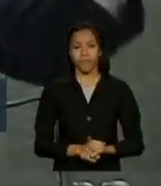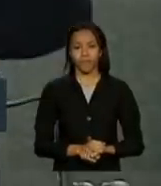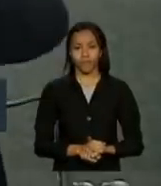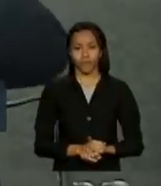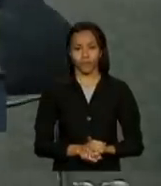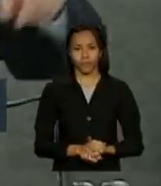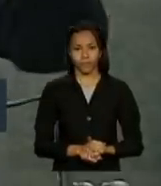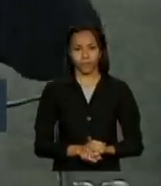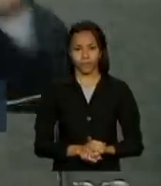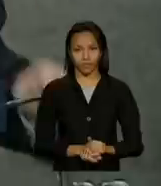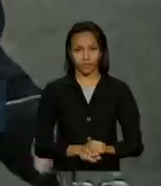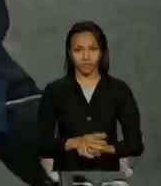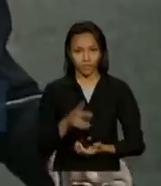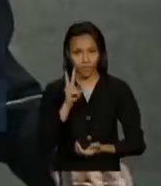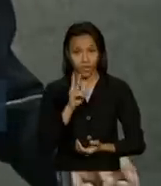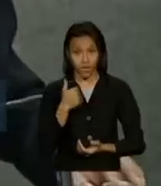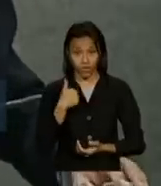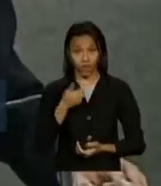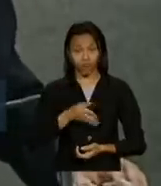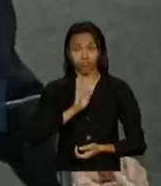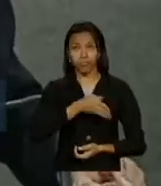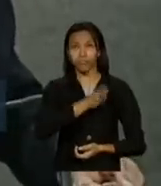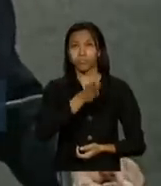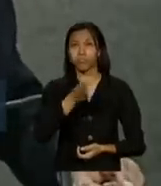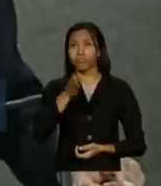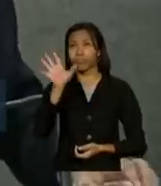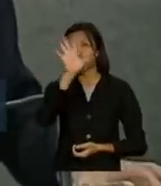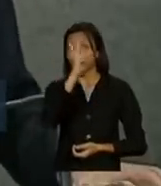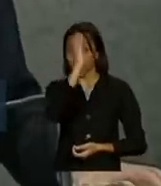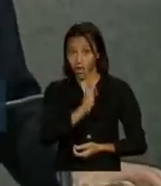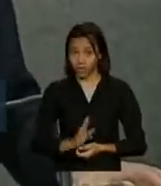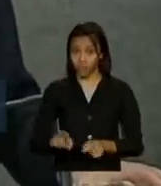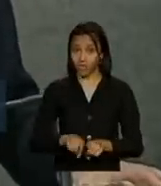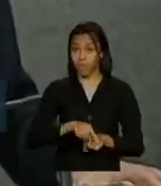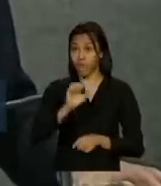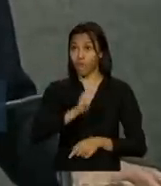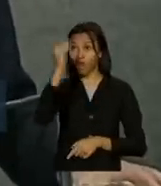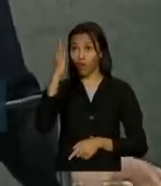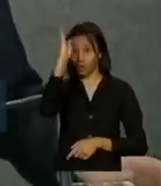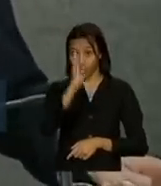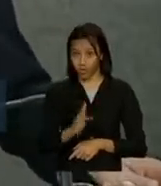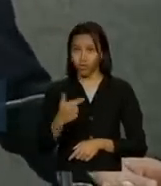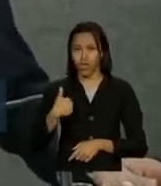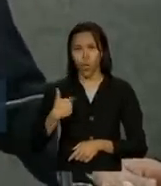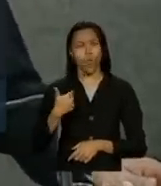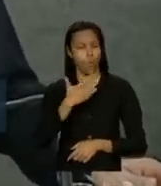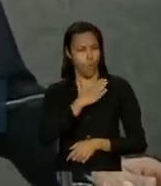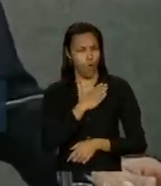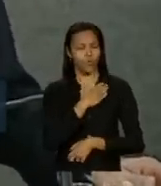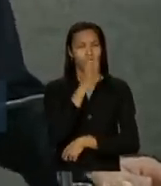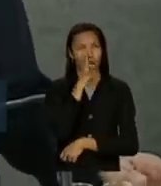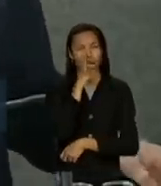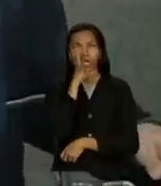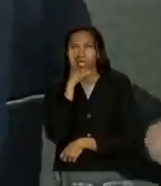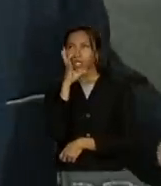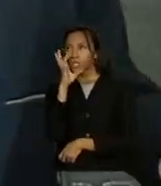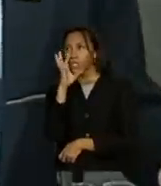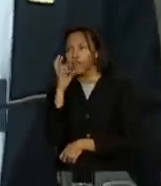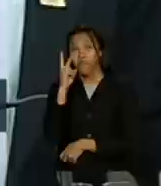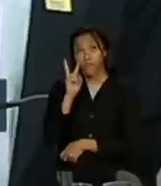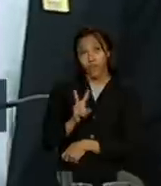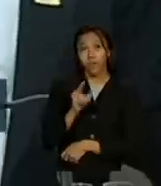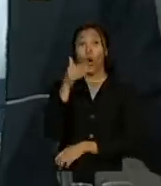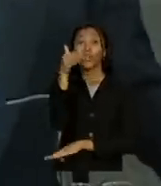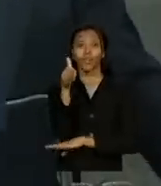né girando aí pelo Brasil e do exterior né eu eu gosto observar vamos dier uma uma recepção de